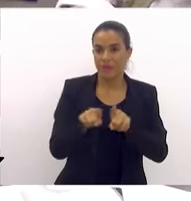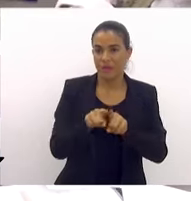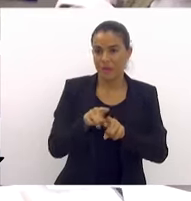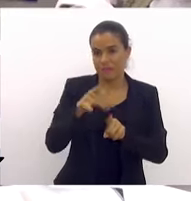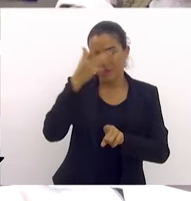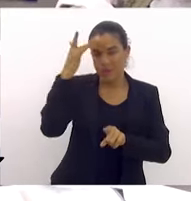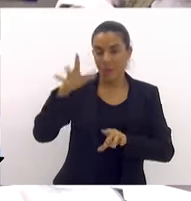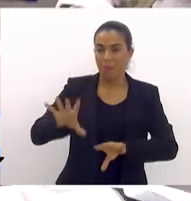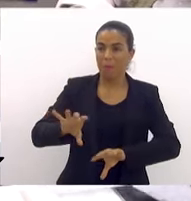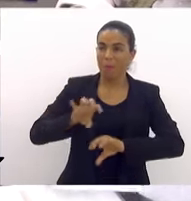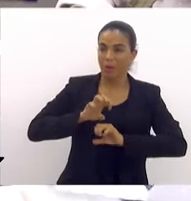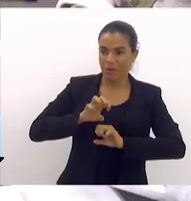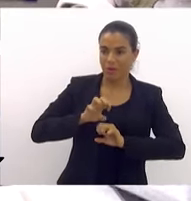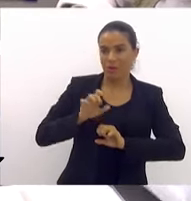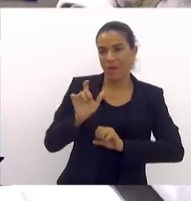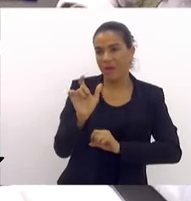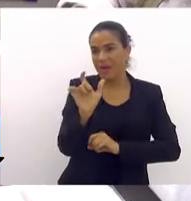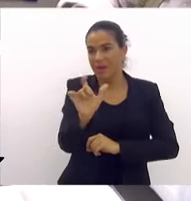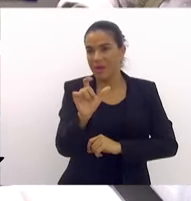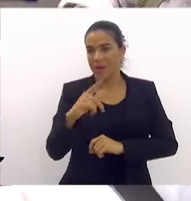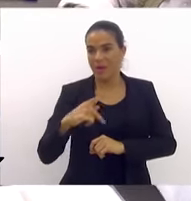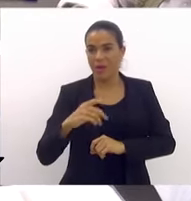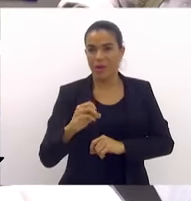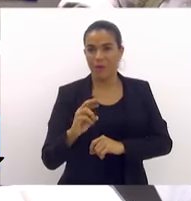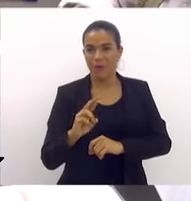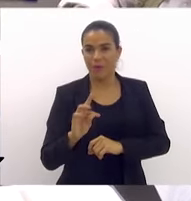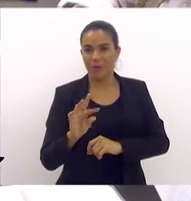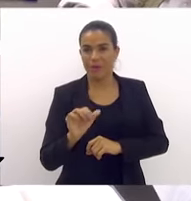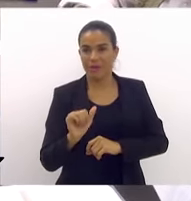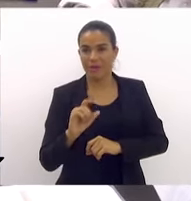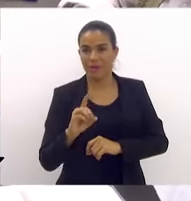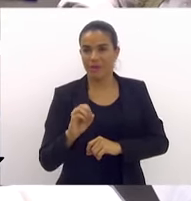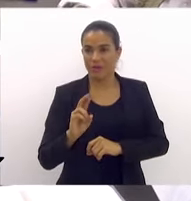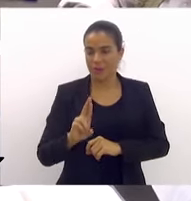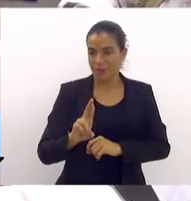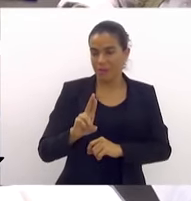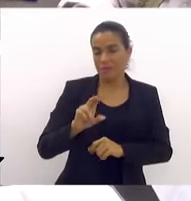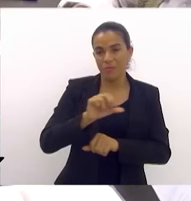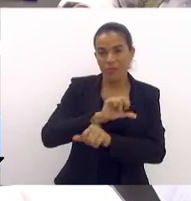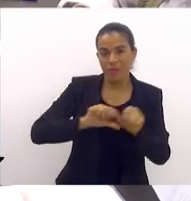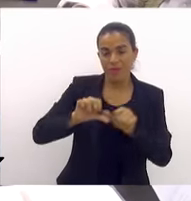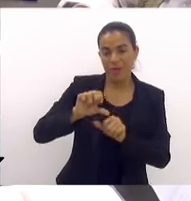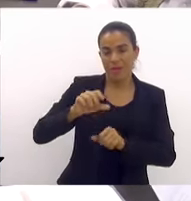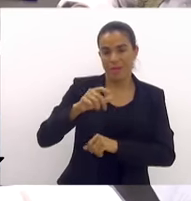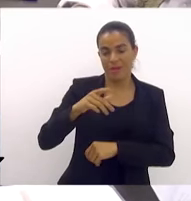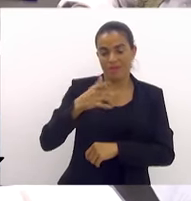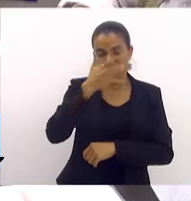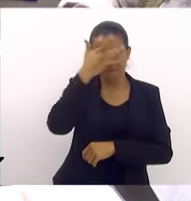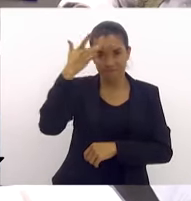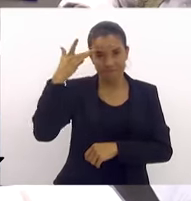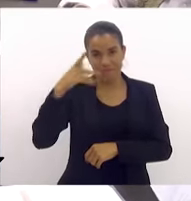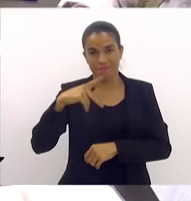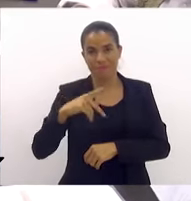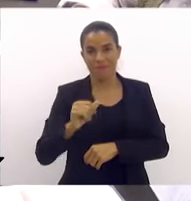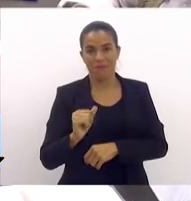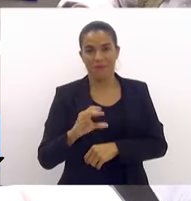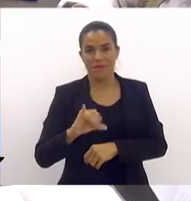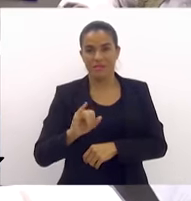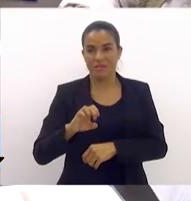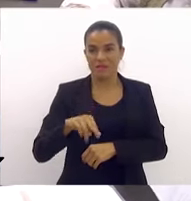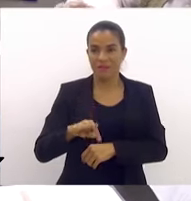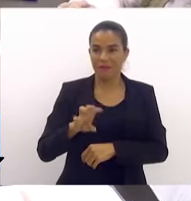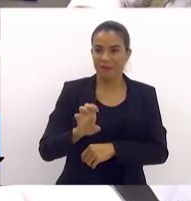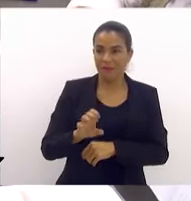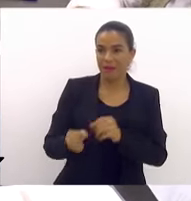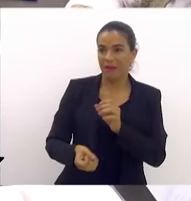isso é uma fala recorrente do deputado Fred, para paciente. Verdade. Inclusive, súmula da CCJ.